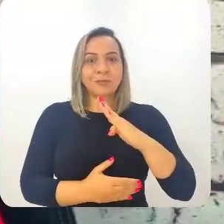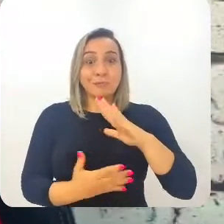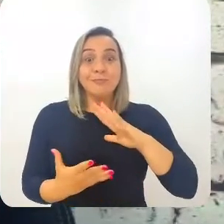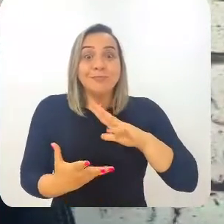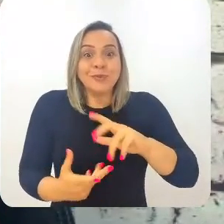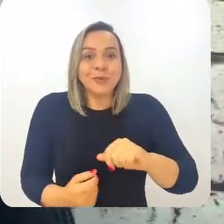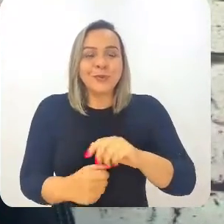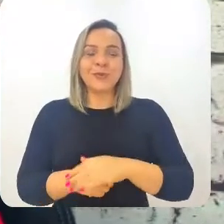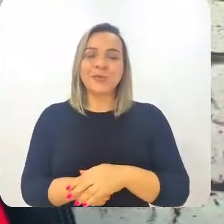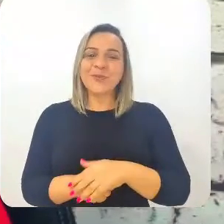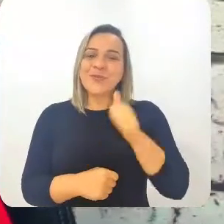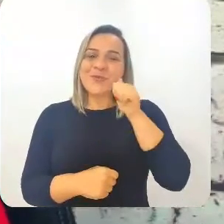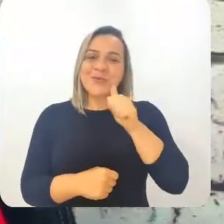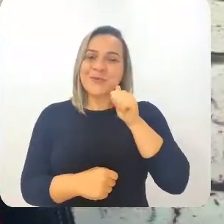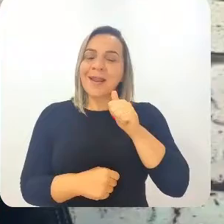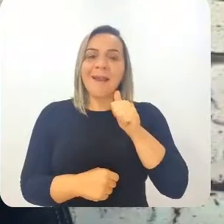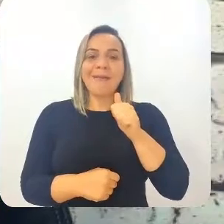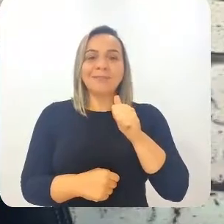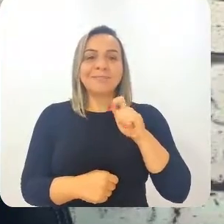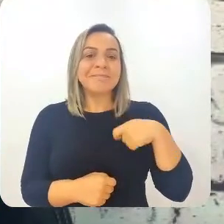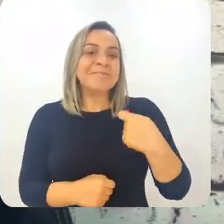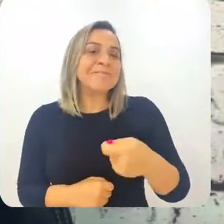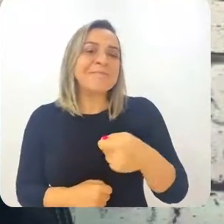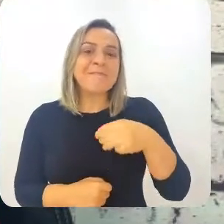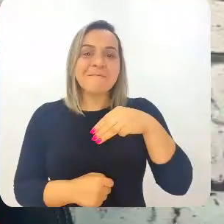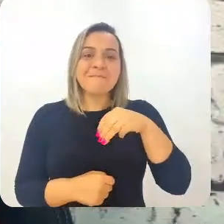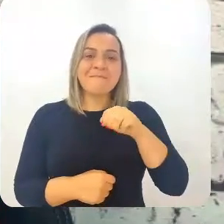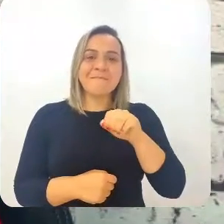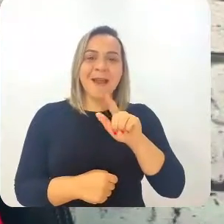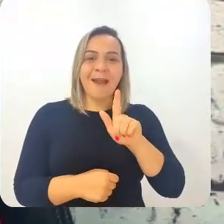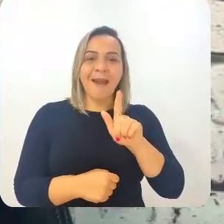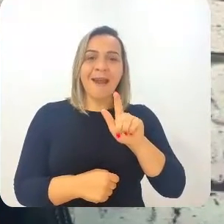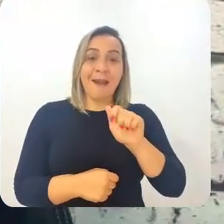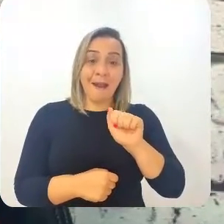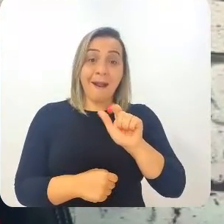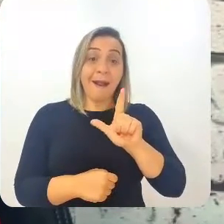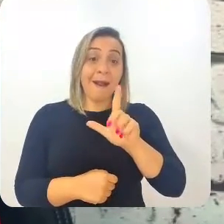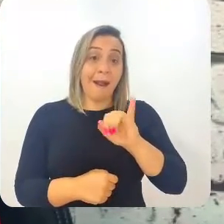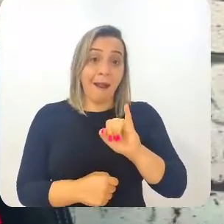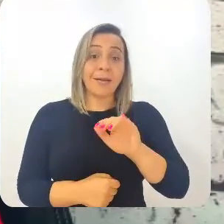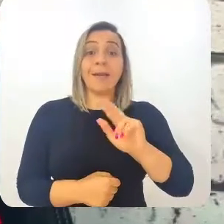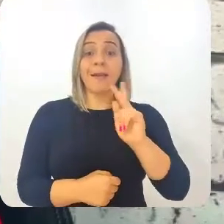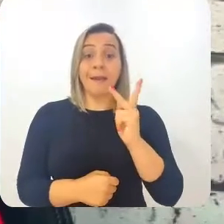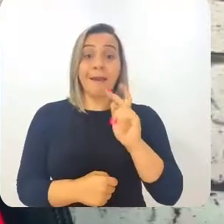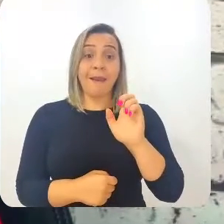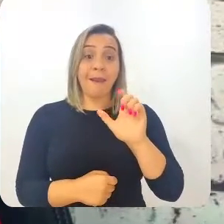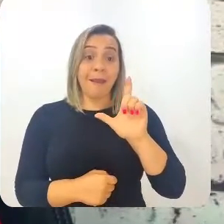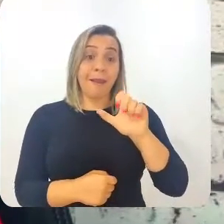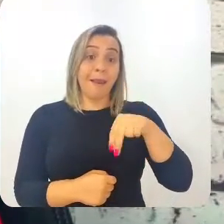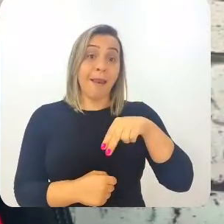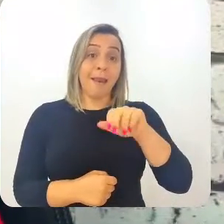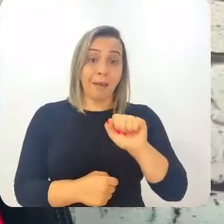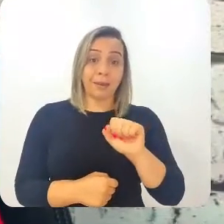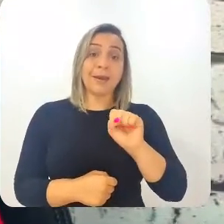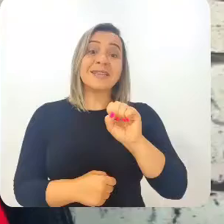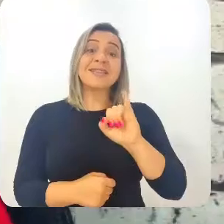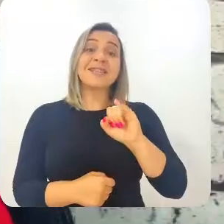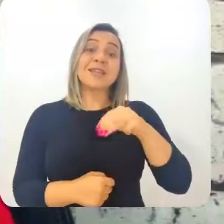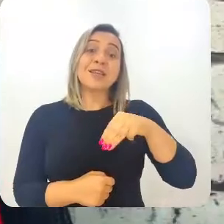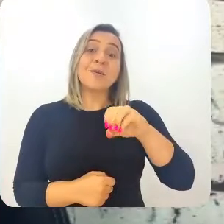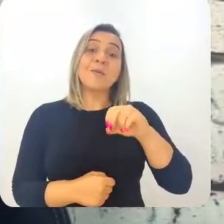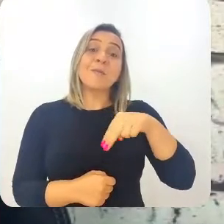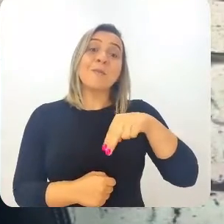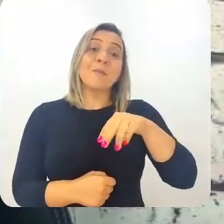como Magali, Helena, Simone, Denise, Malvina, Leni,